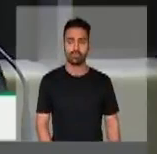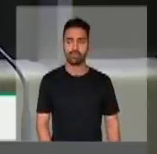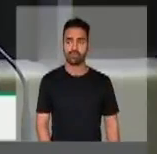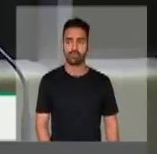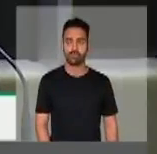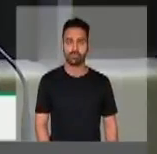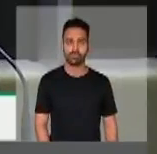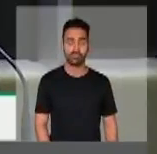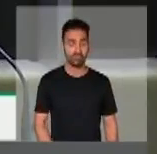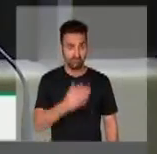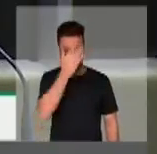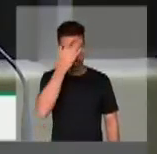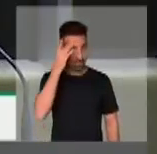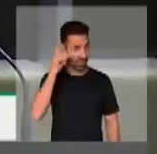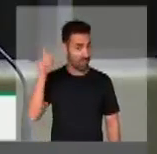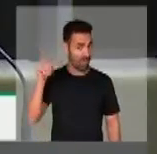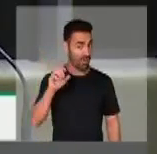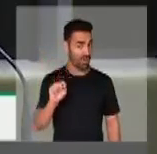Gente que no Supremo